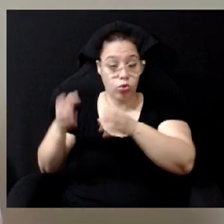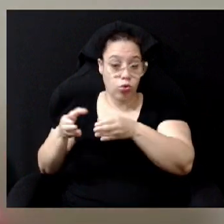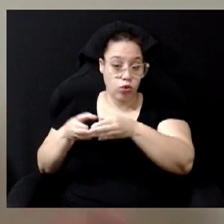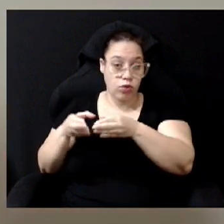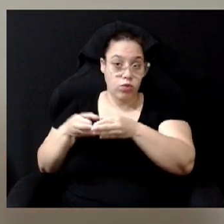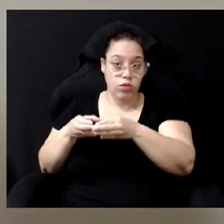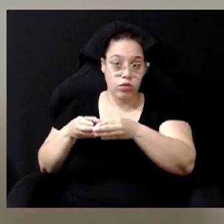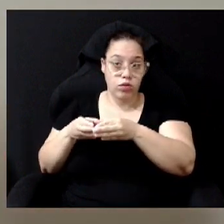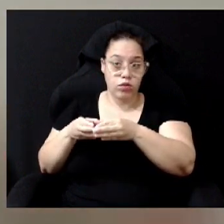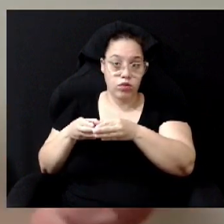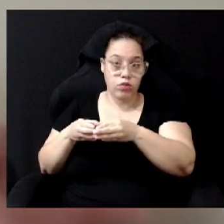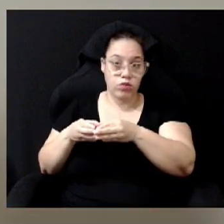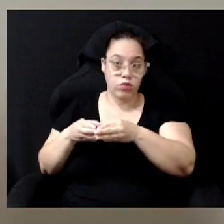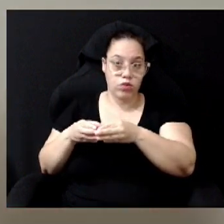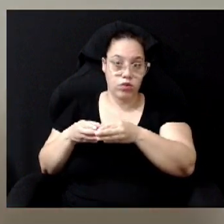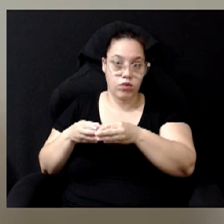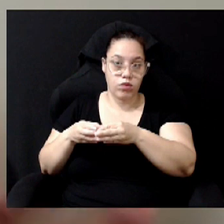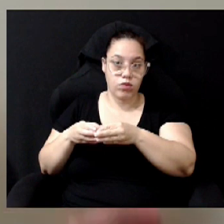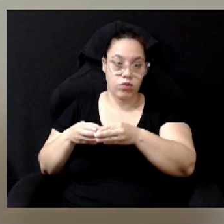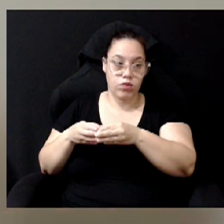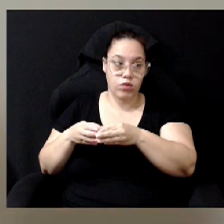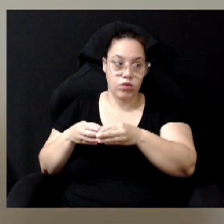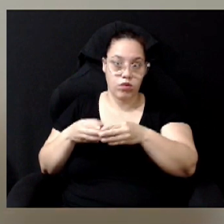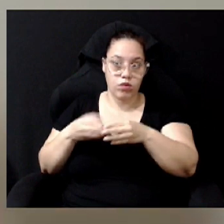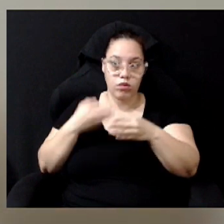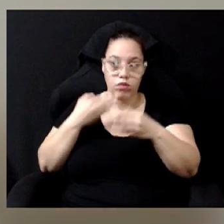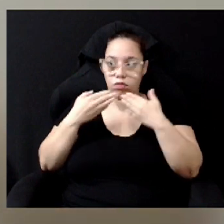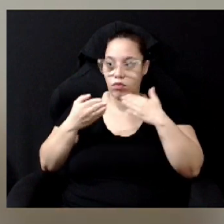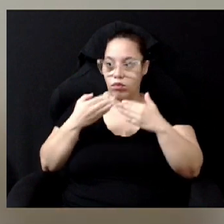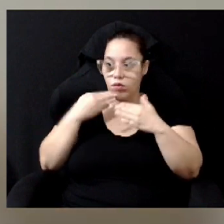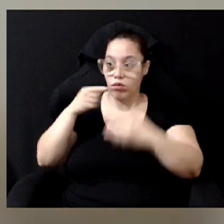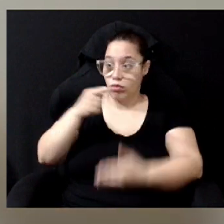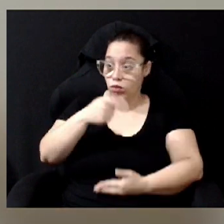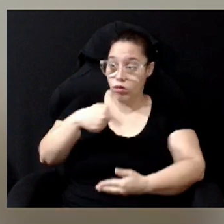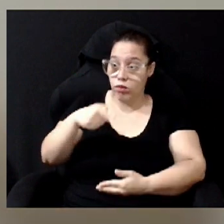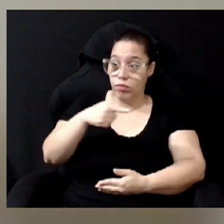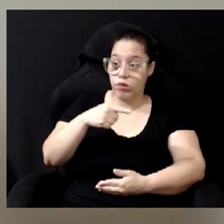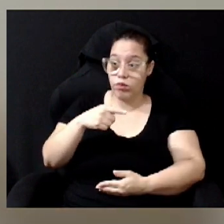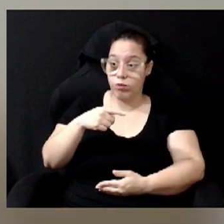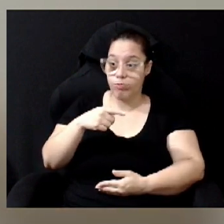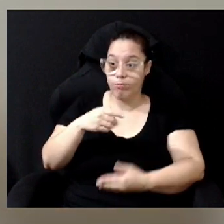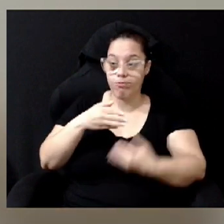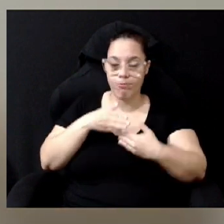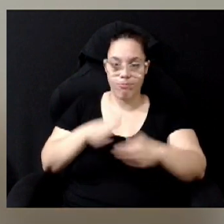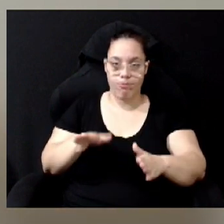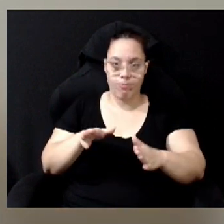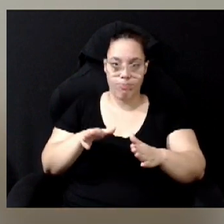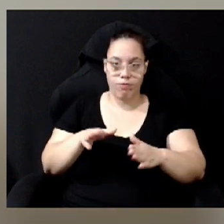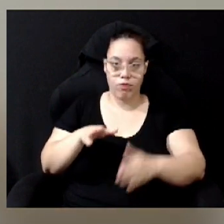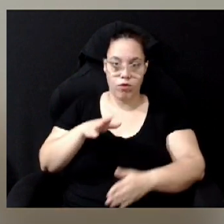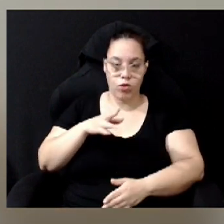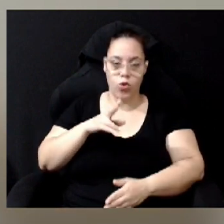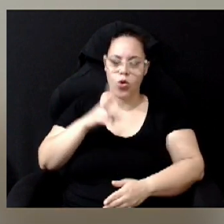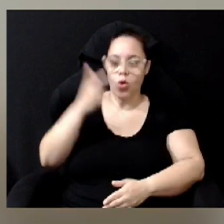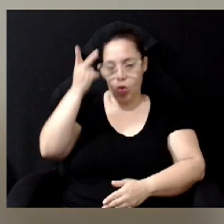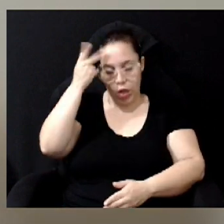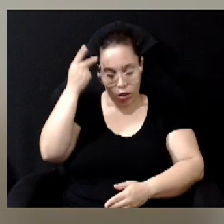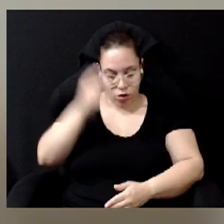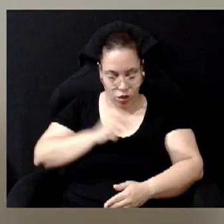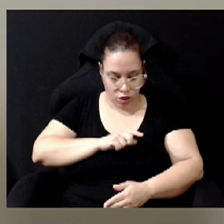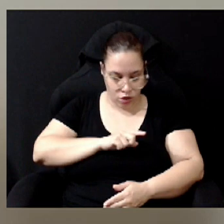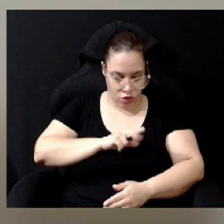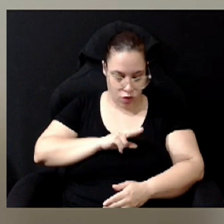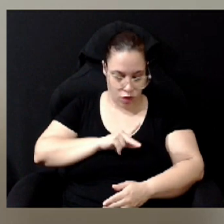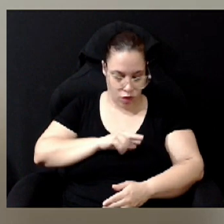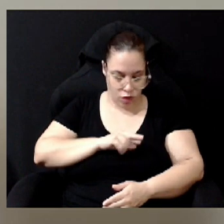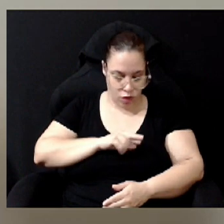estenose aórtica do qual nós estamos falando é aquela que a pessoa nasce com a válvula normal e ela vai